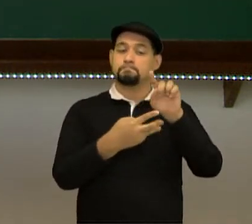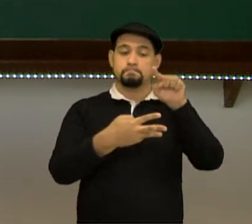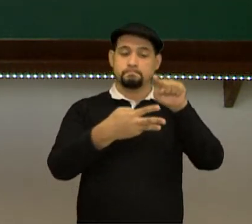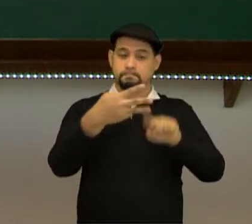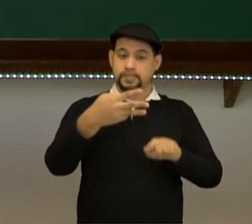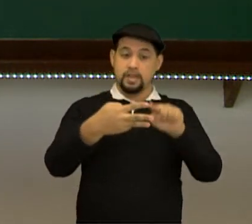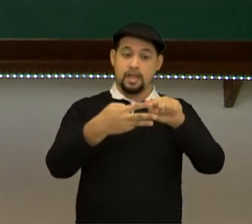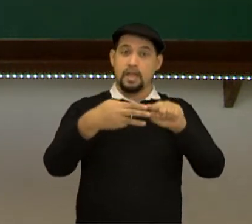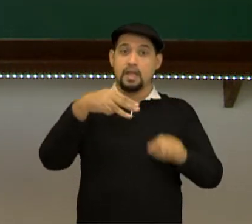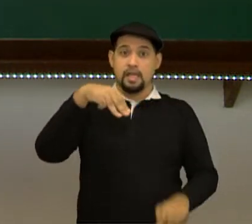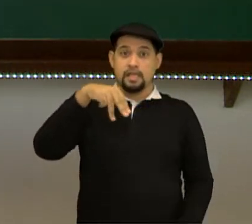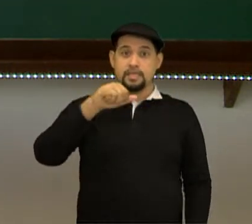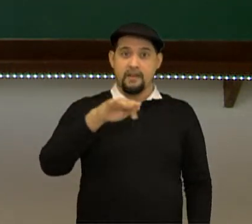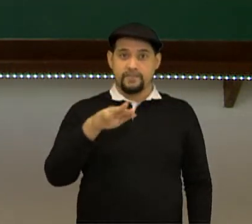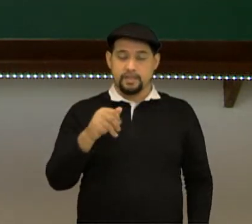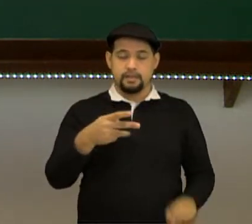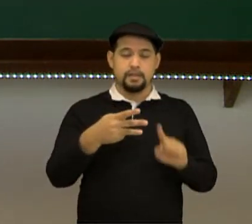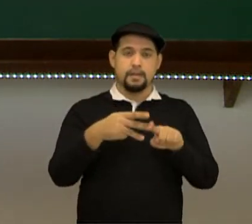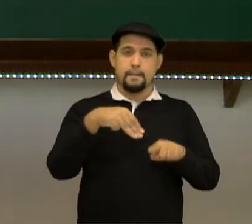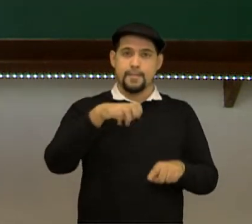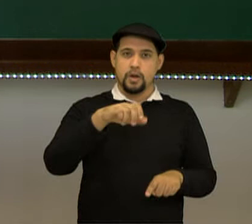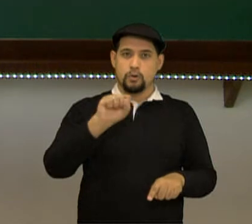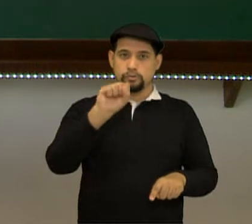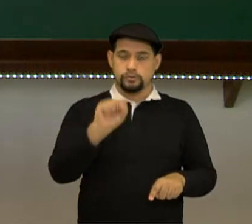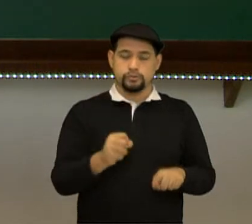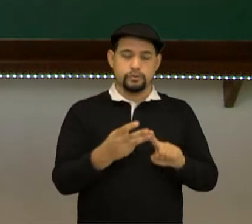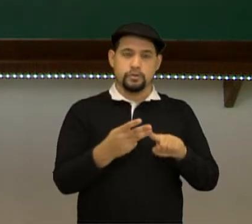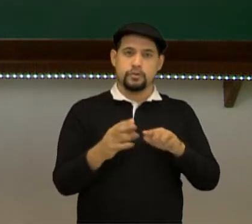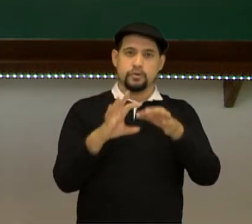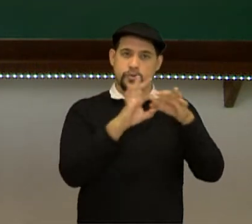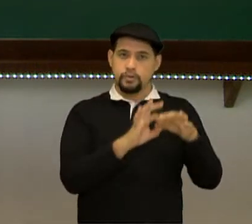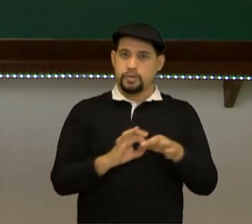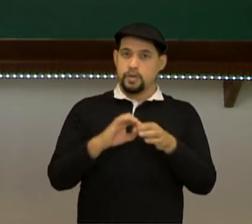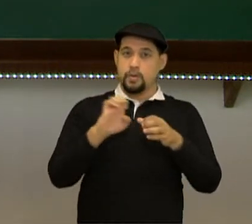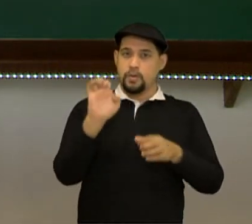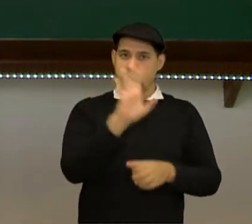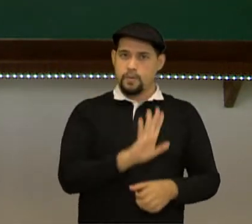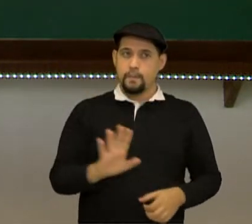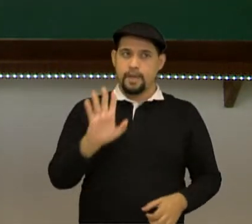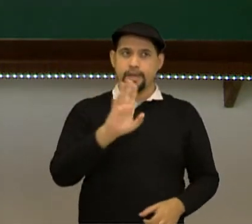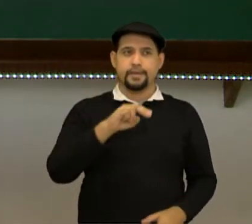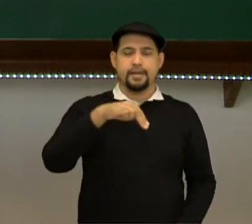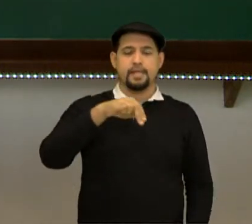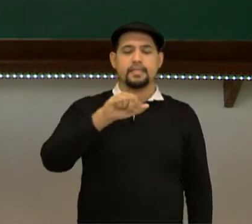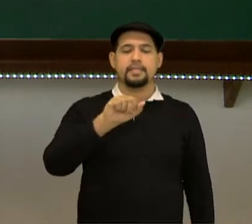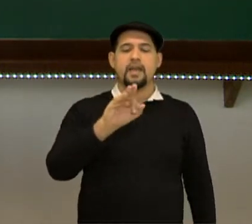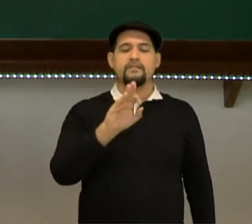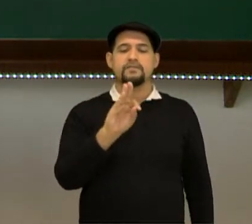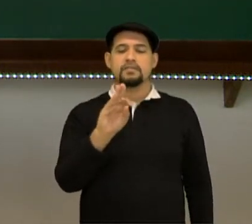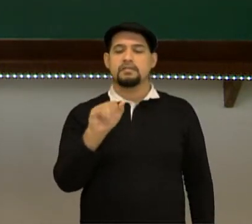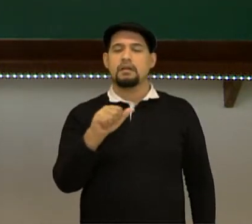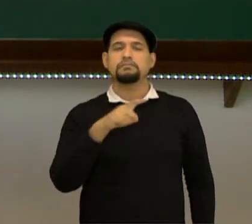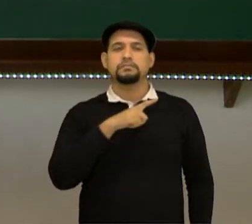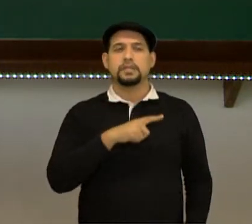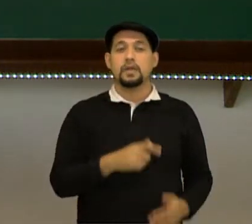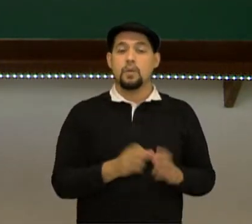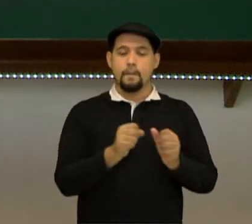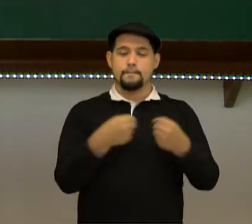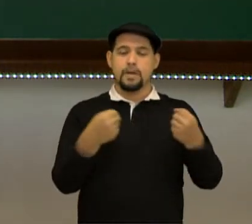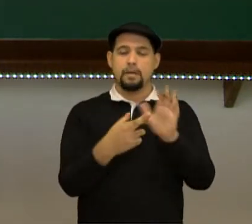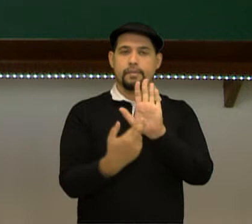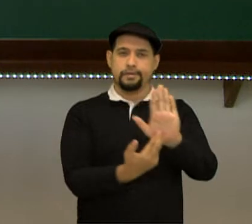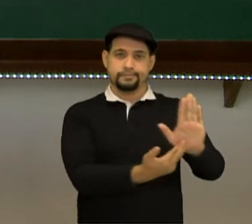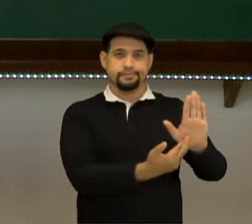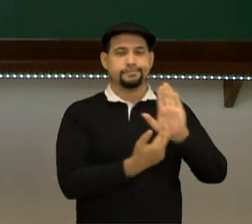foram 3 o nafta Mercosul a união europeia dentro do quesito nas tá então nós temos uma Pinha representativo